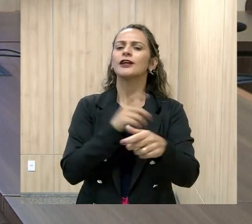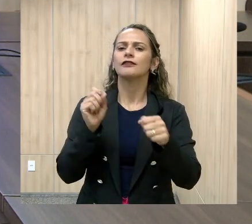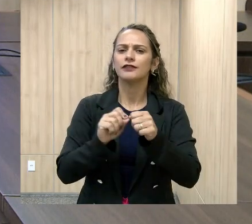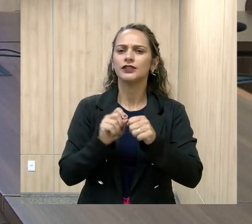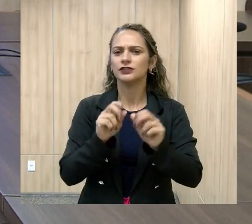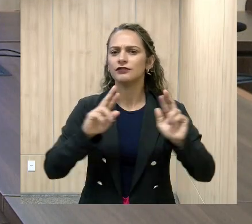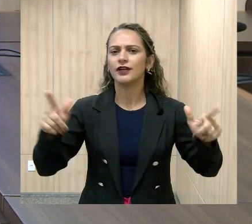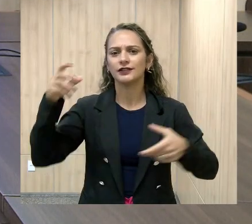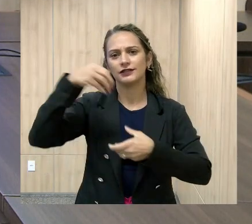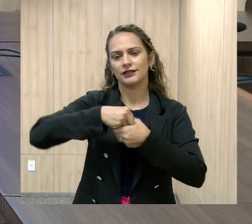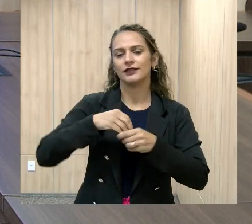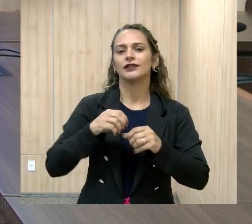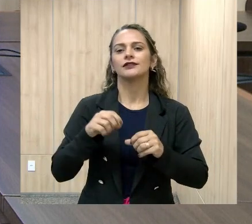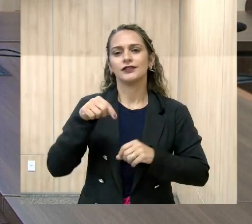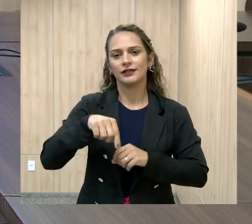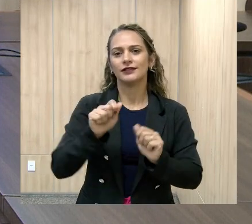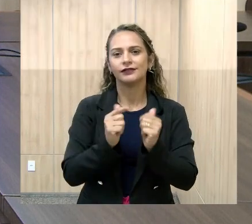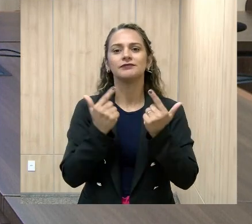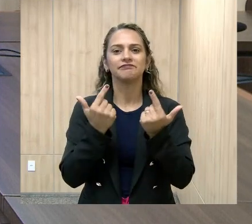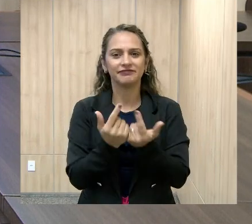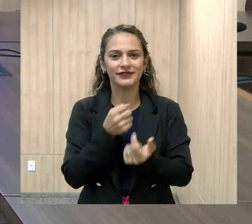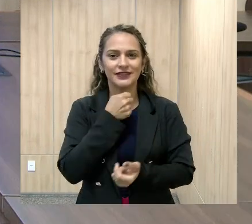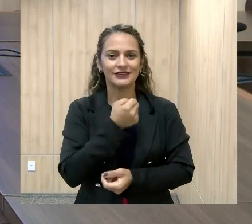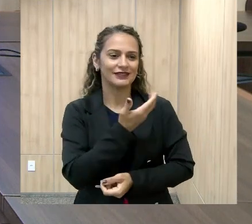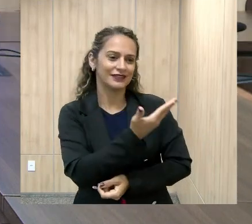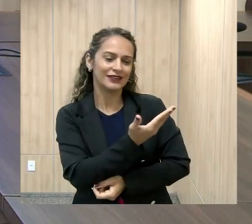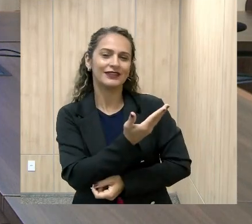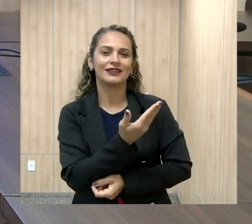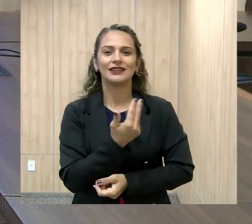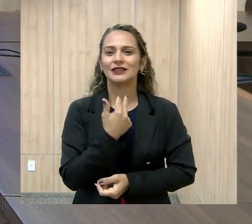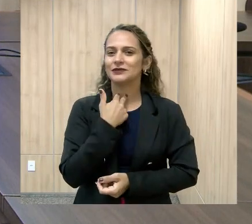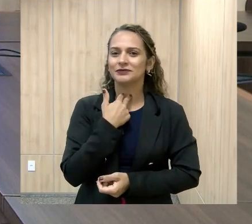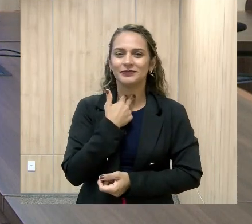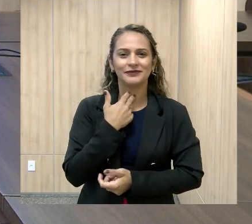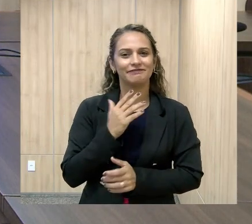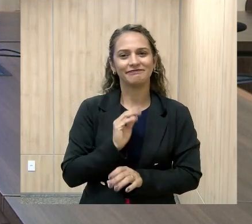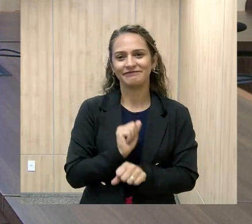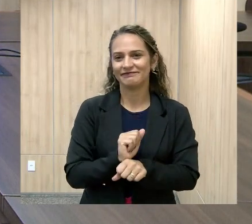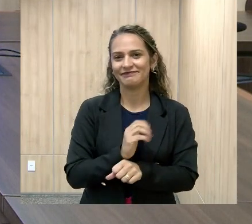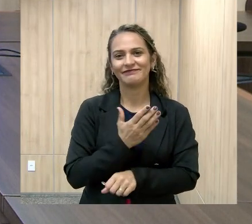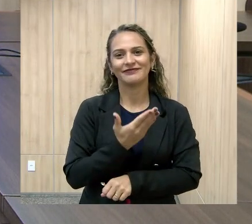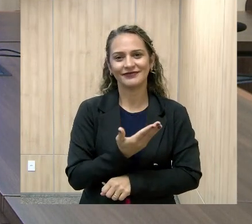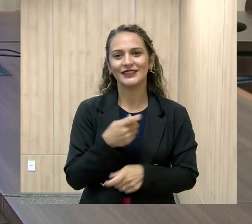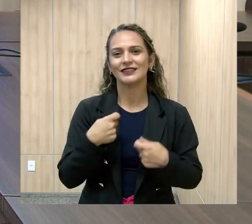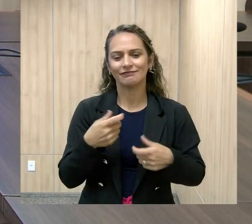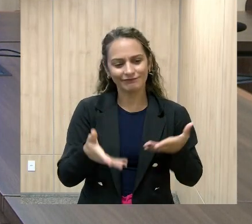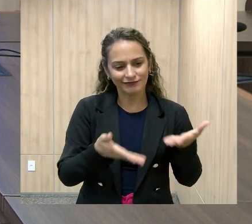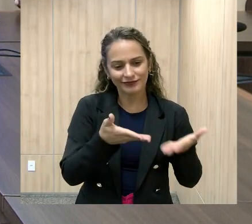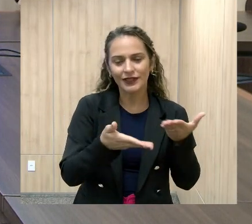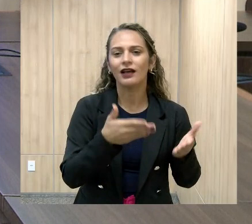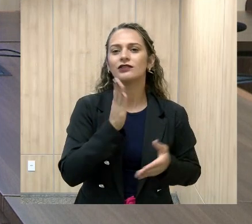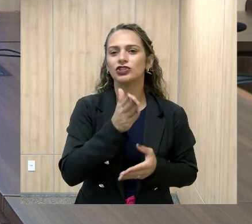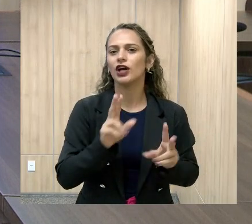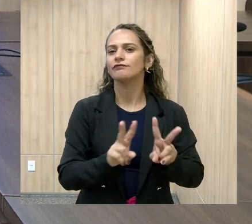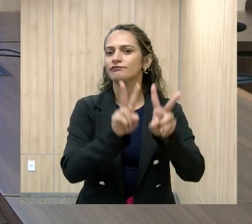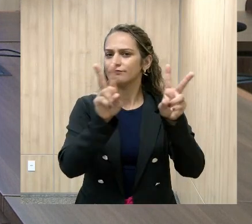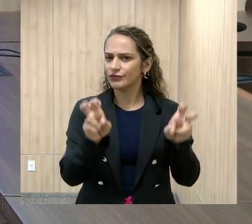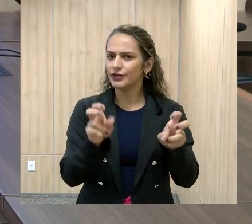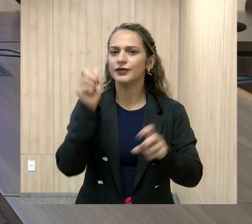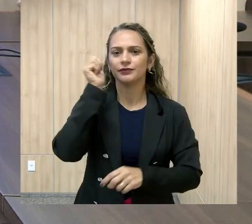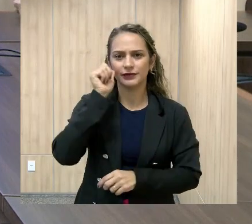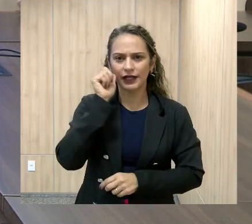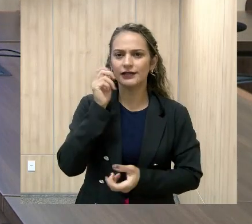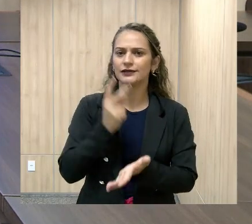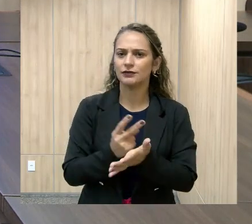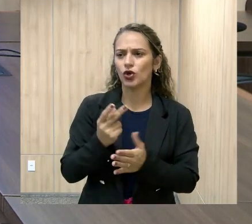realmente assim faz a diferença no Parlamento conceder aqui a palavra e não posso deixar de exaltar o trabalho que ela já faz durante essa